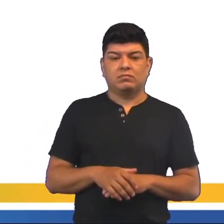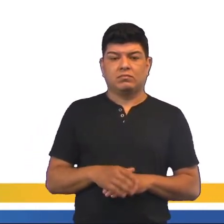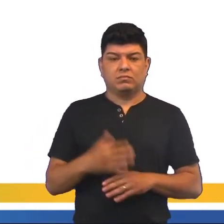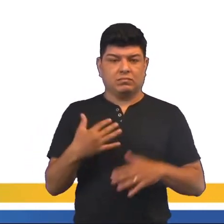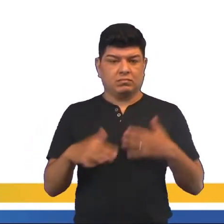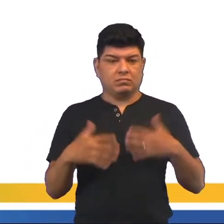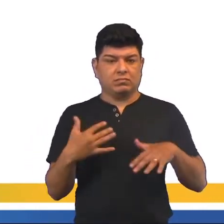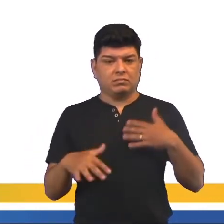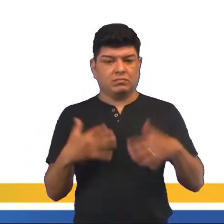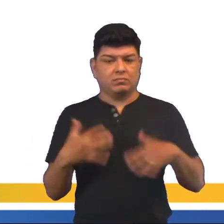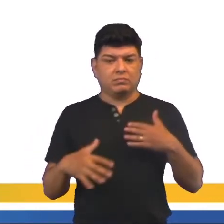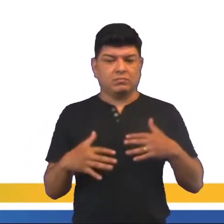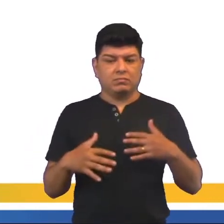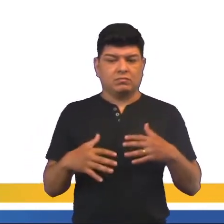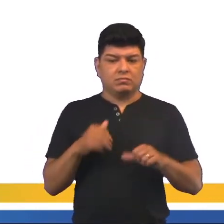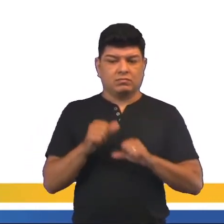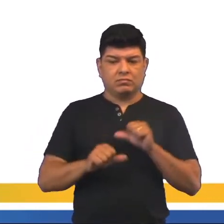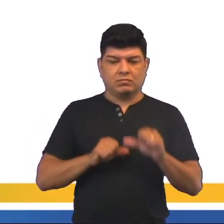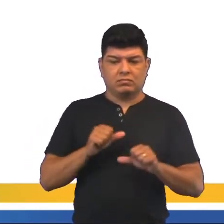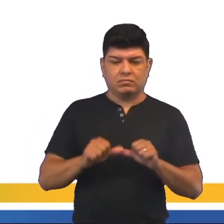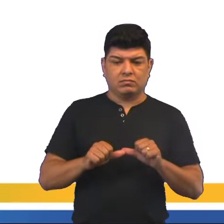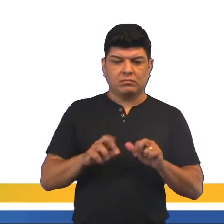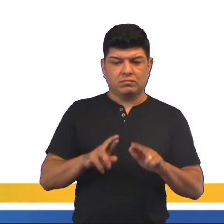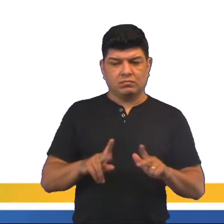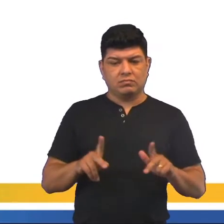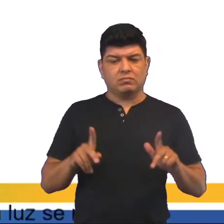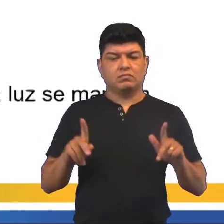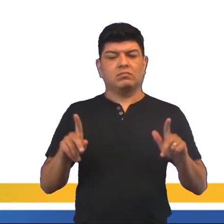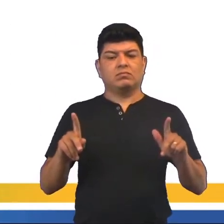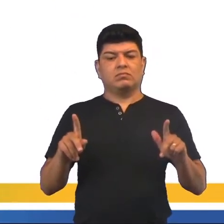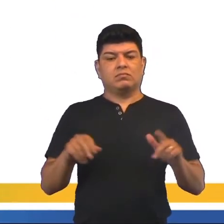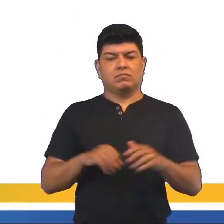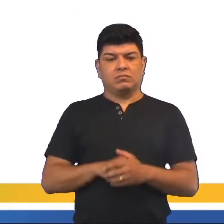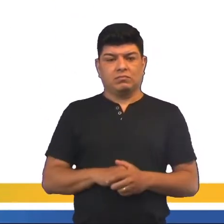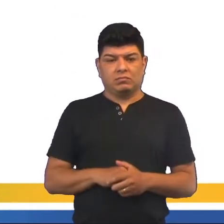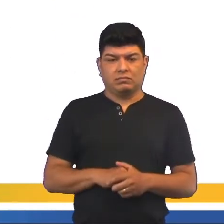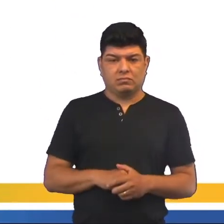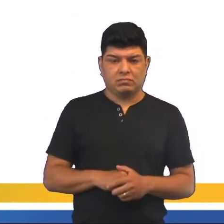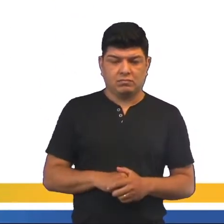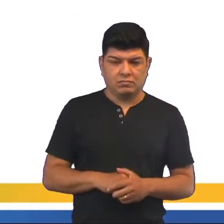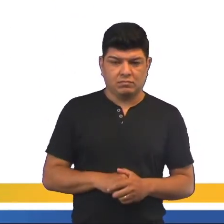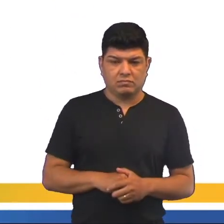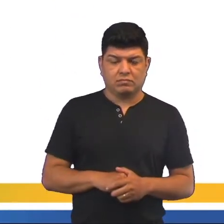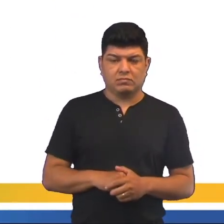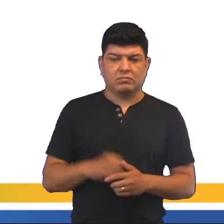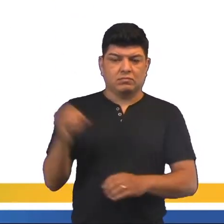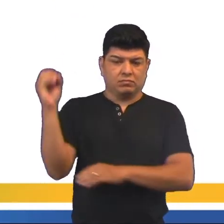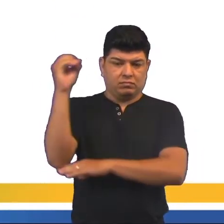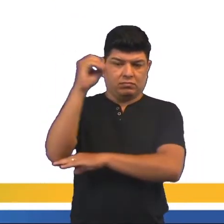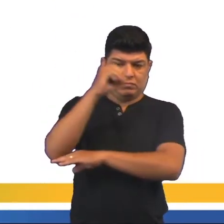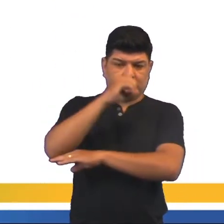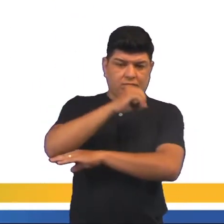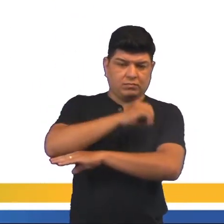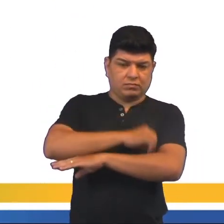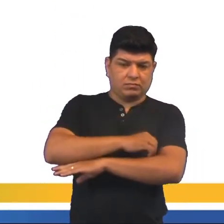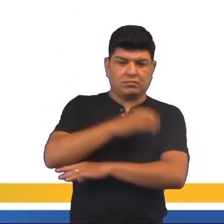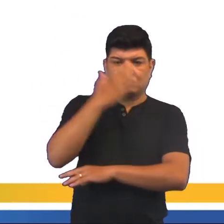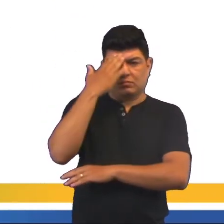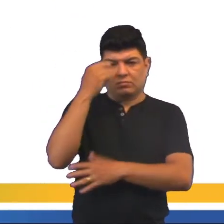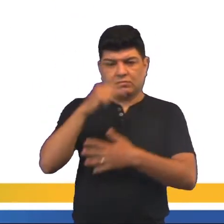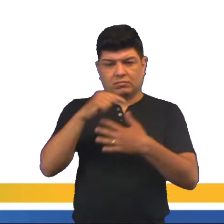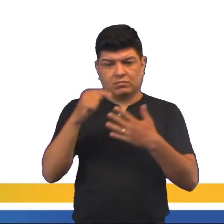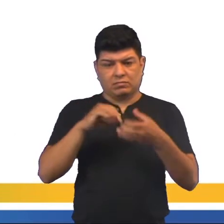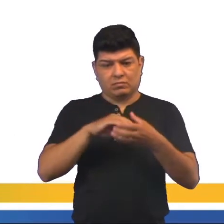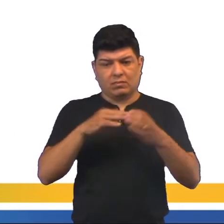com o movimento, ela vai modificando o lado oposto. Vocês já viram que o sol vai se pondo. Sabendo novamente que as